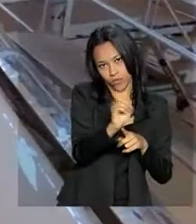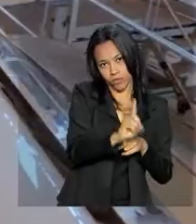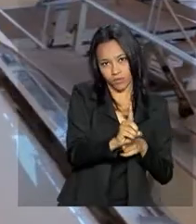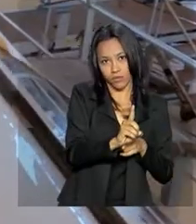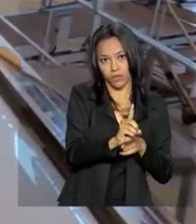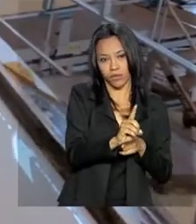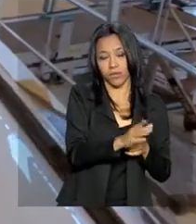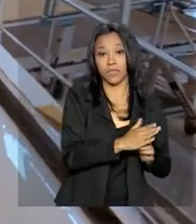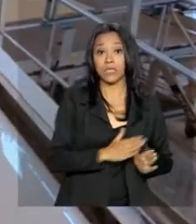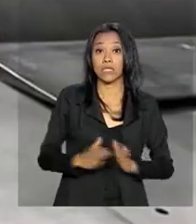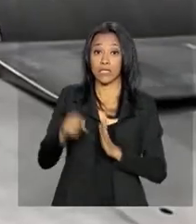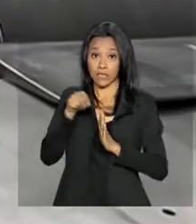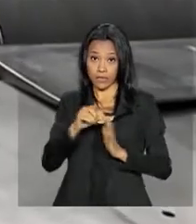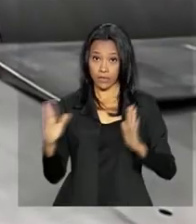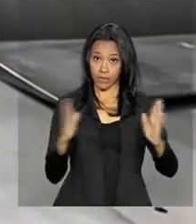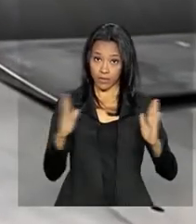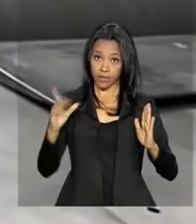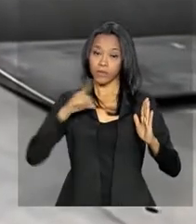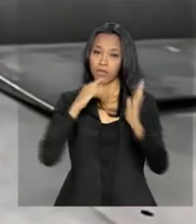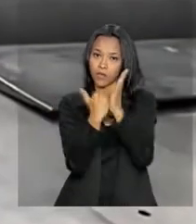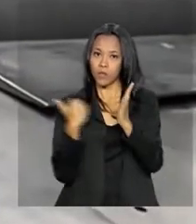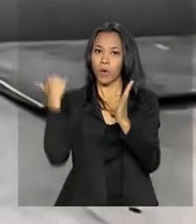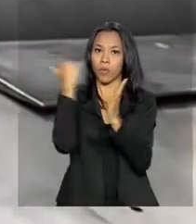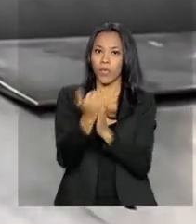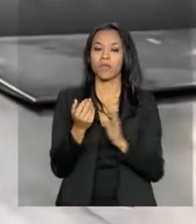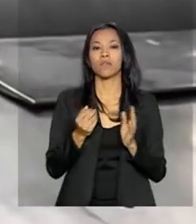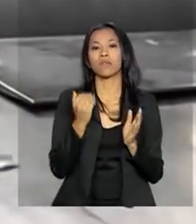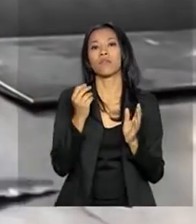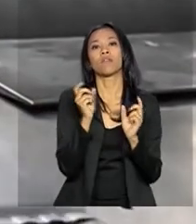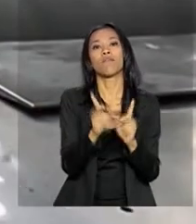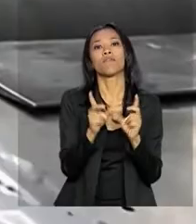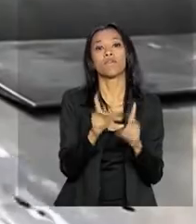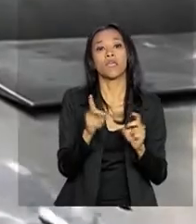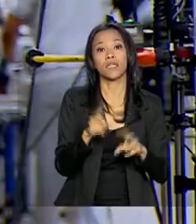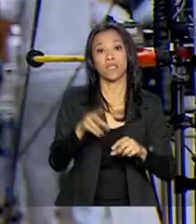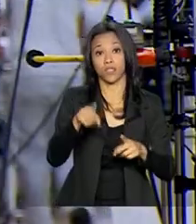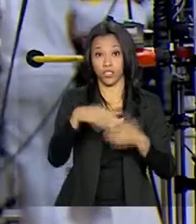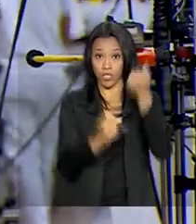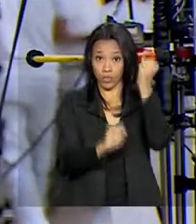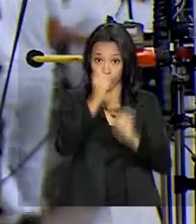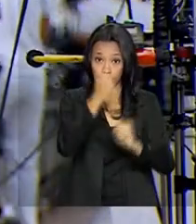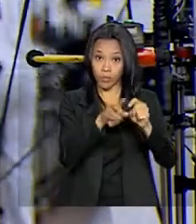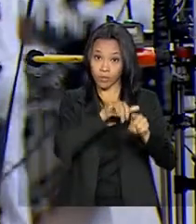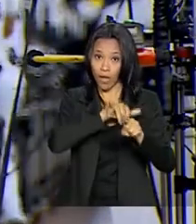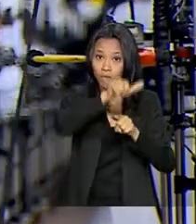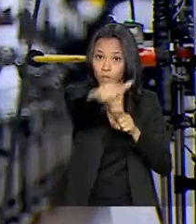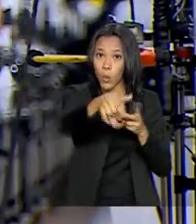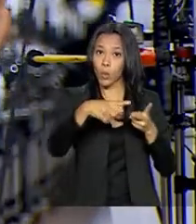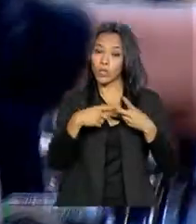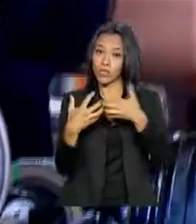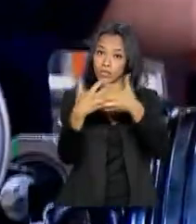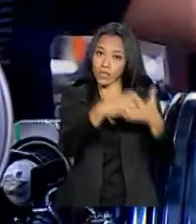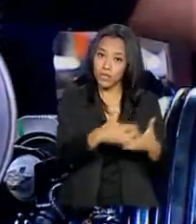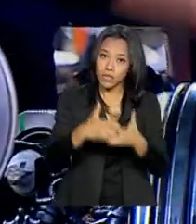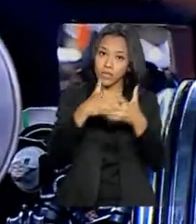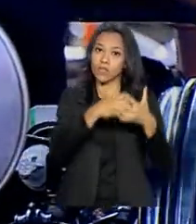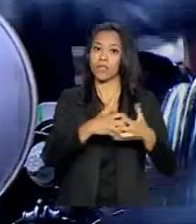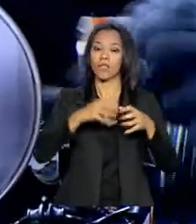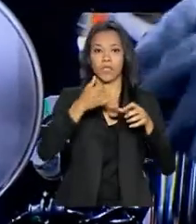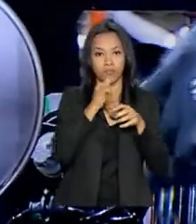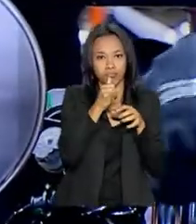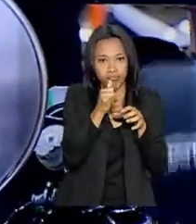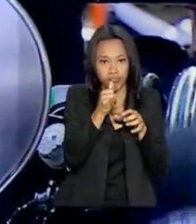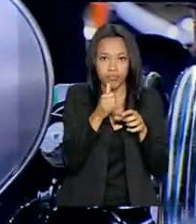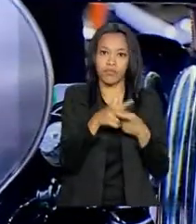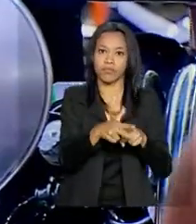US$ 3,7 bilhões. No período, houve um aumento nas vendas de produtos manufaturados, como aviões, veículos de carga e motores. Já